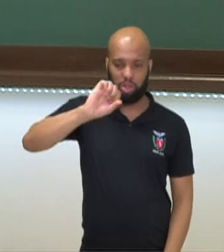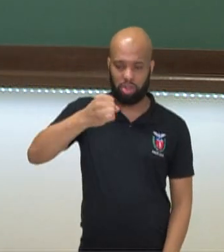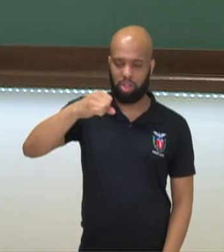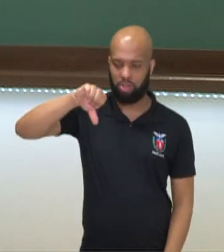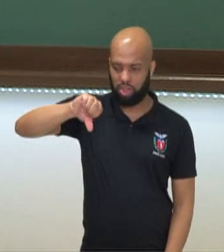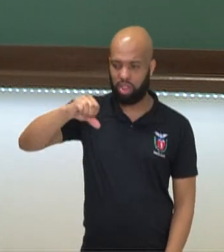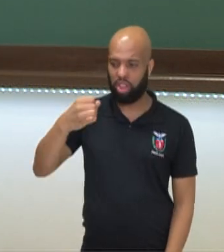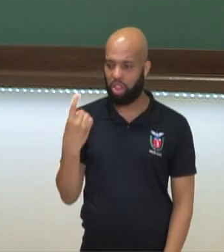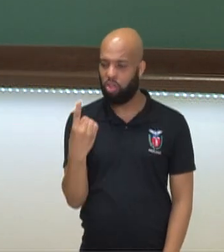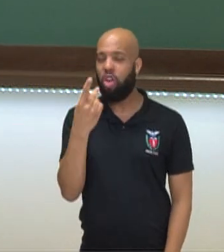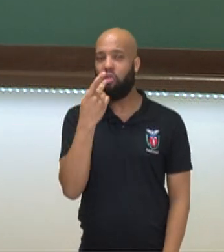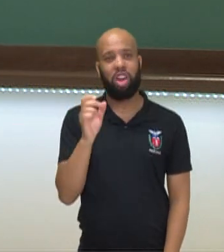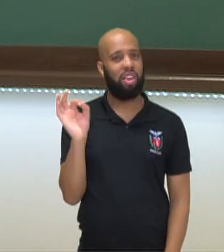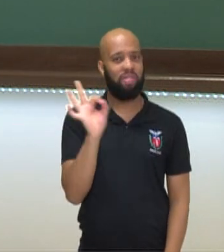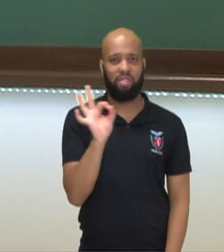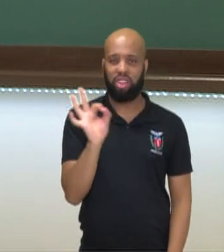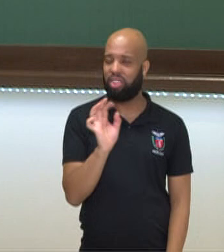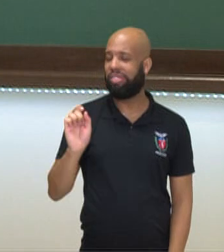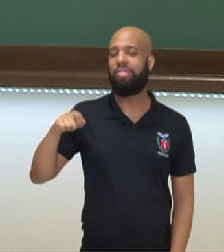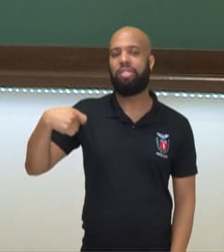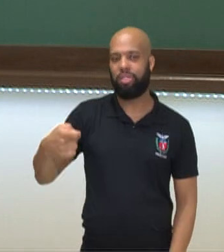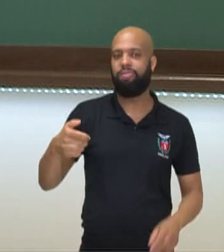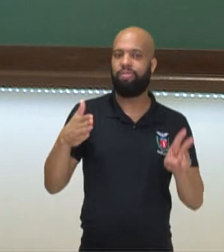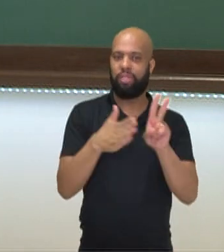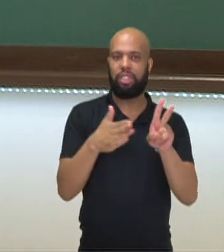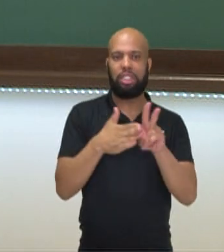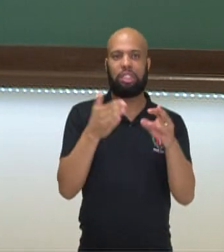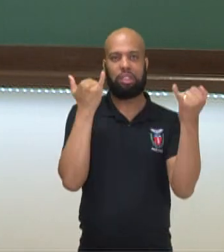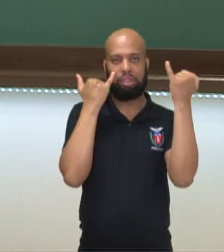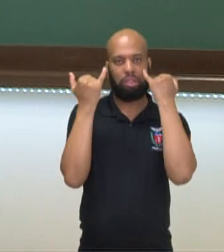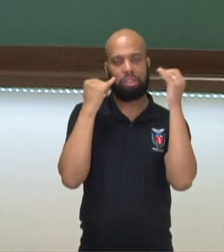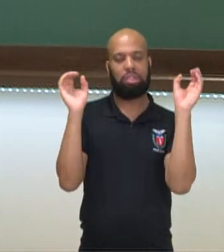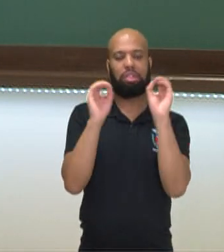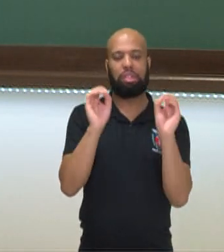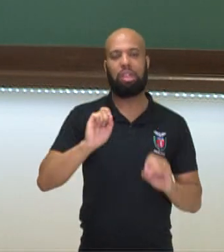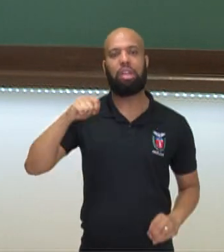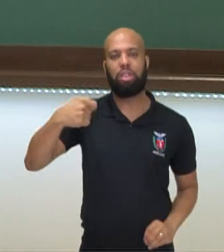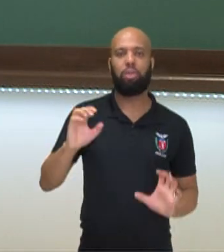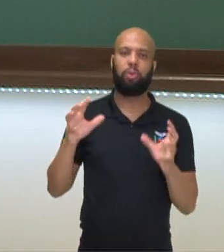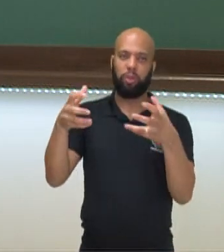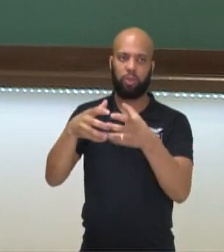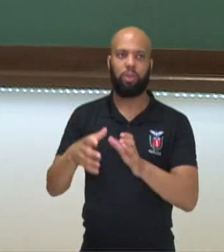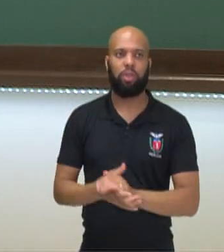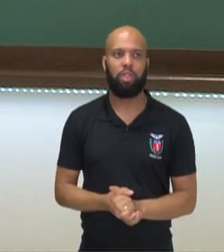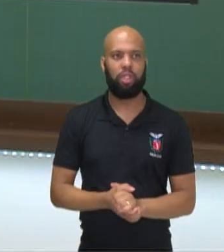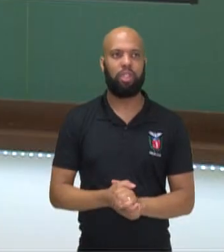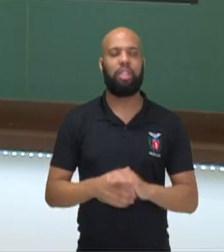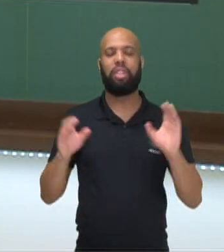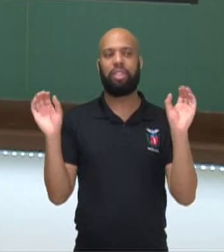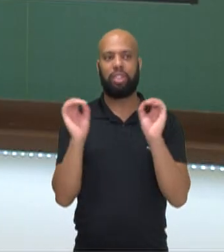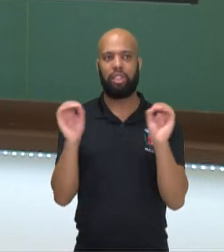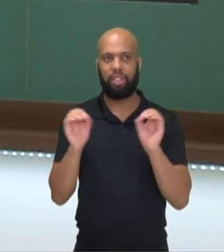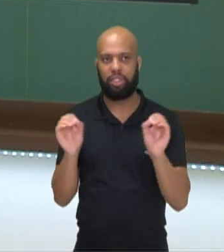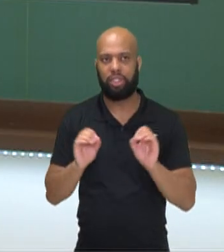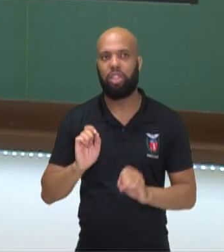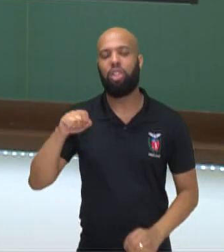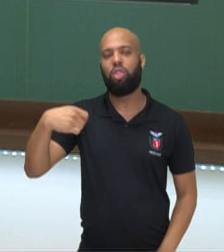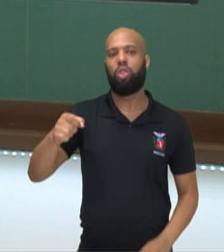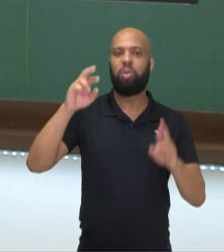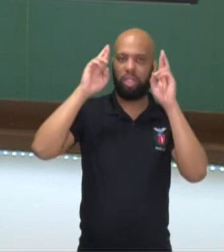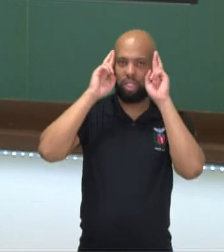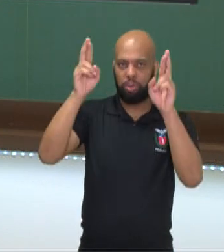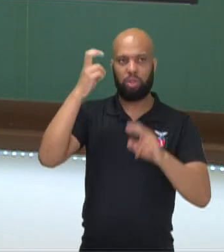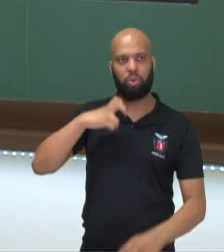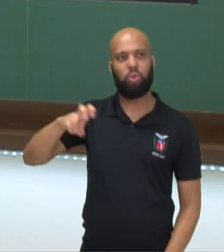não traziam nenhuma informação a respeito dos povos indígenas no Brasil. Nada sobre respeito à